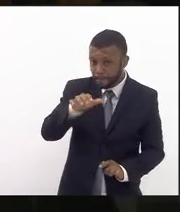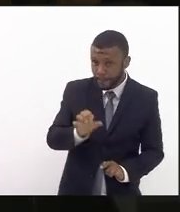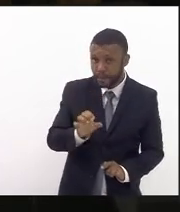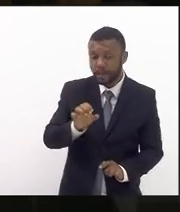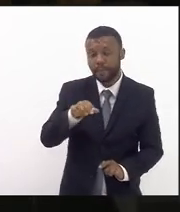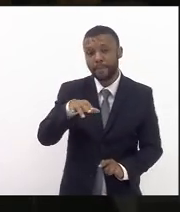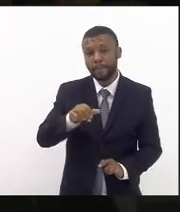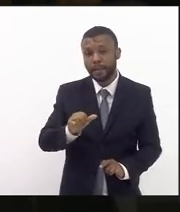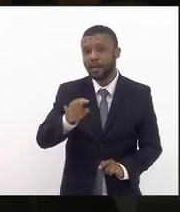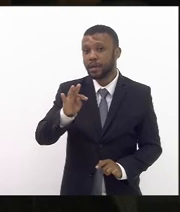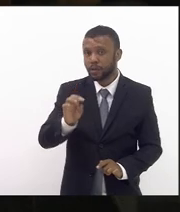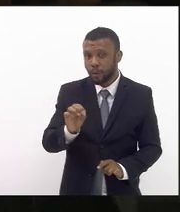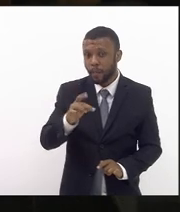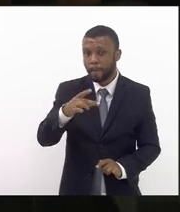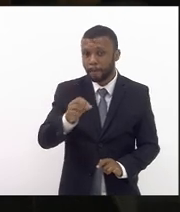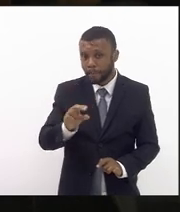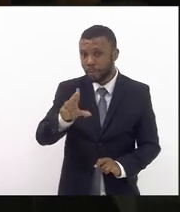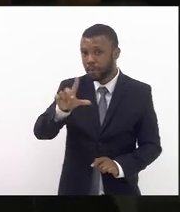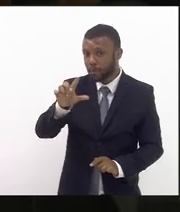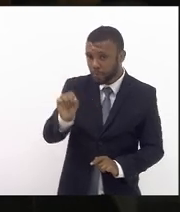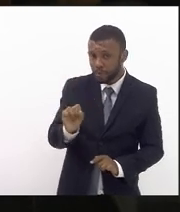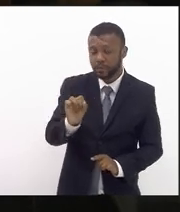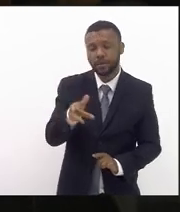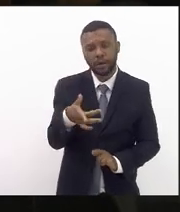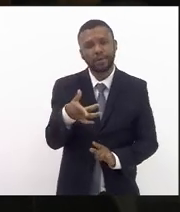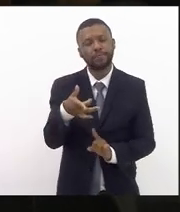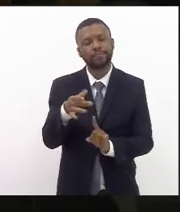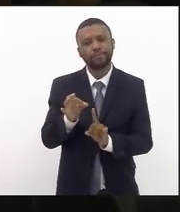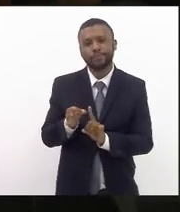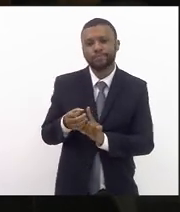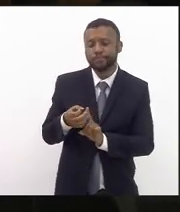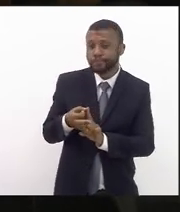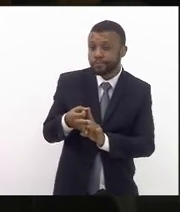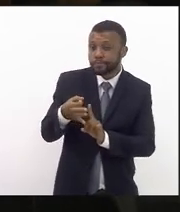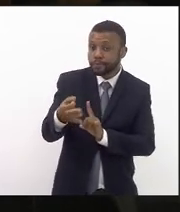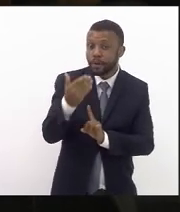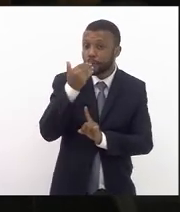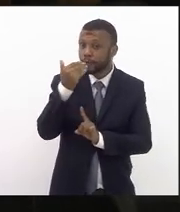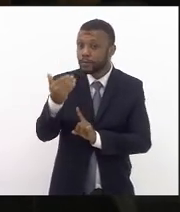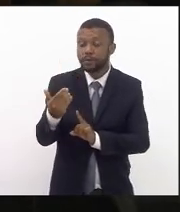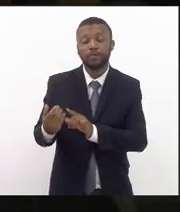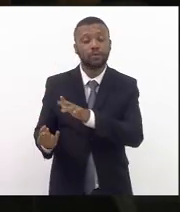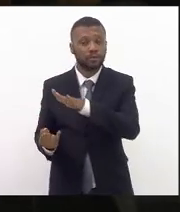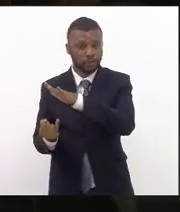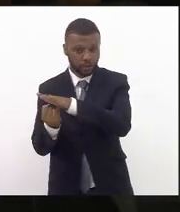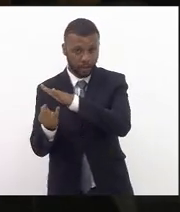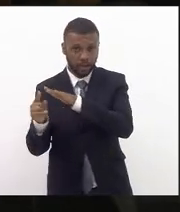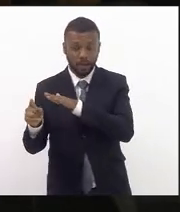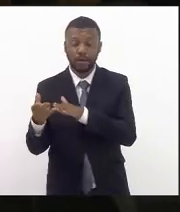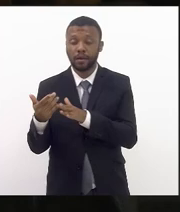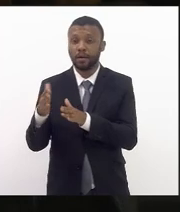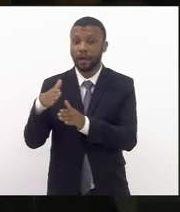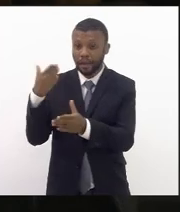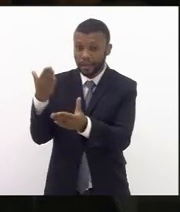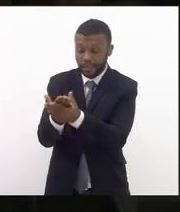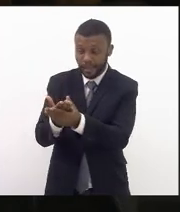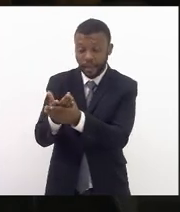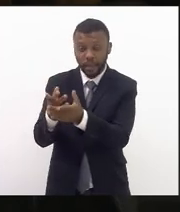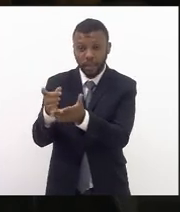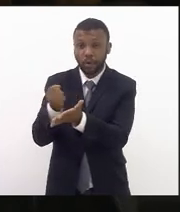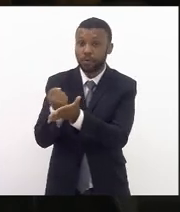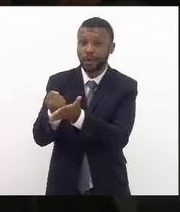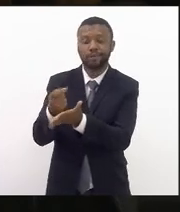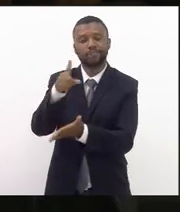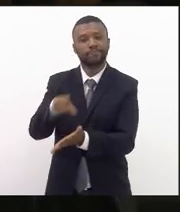na promoção que fez, se dirigiu à INEA pedindo a anulação dessa licença ambiental,